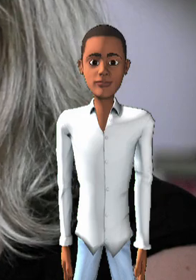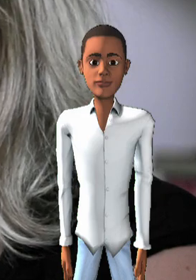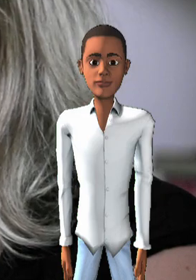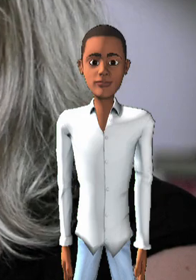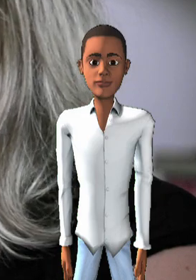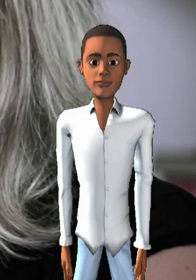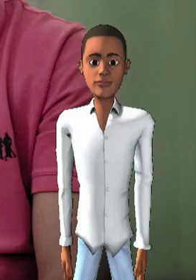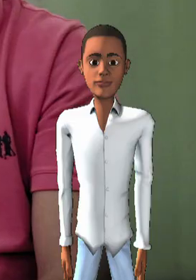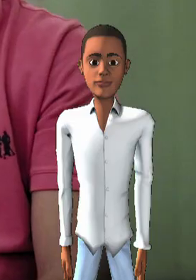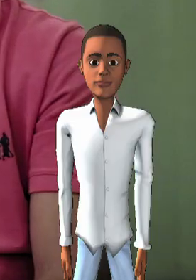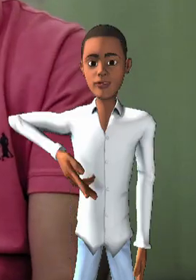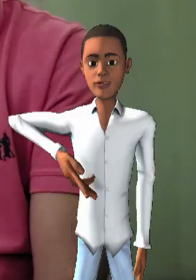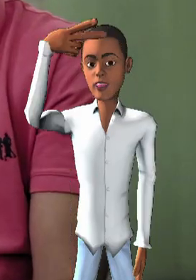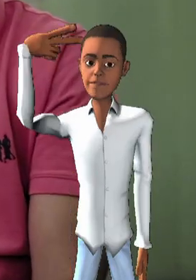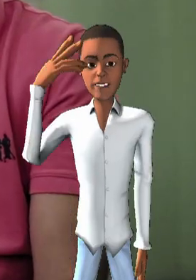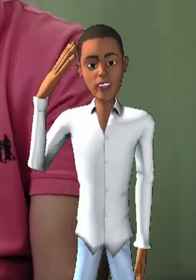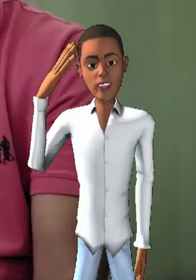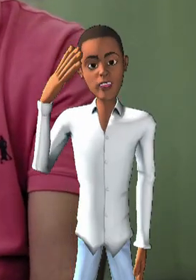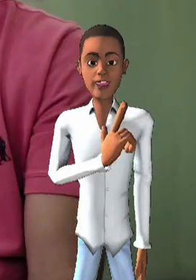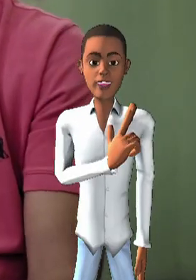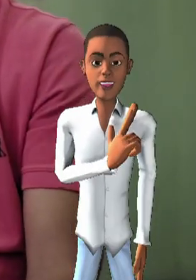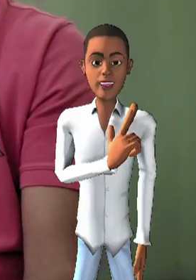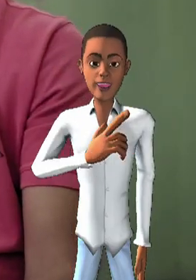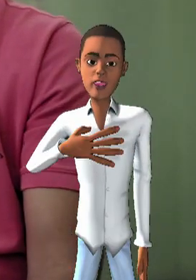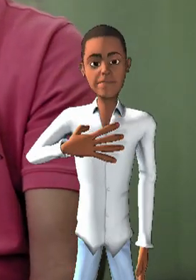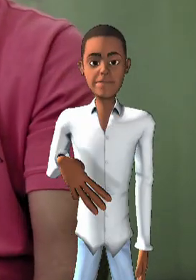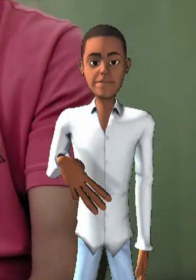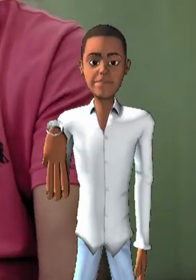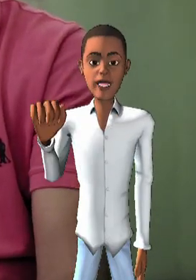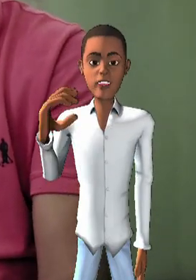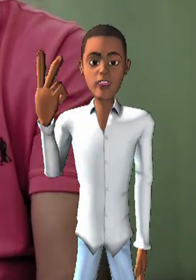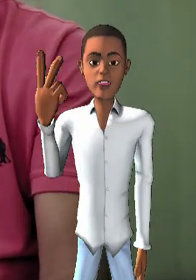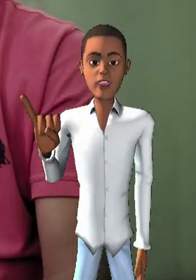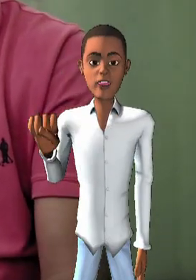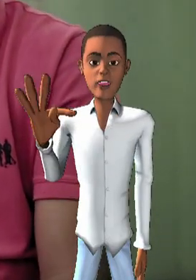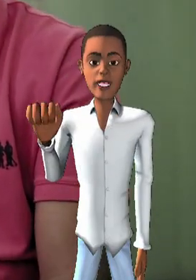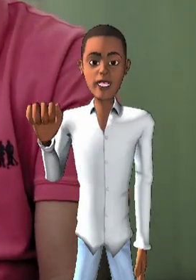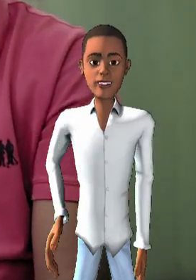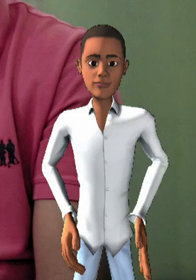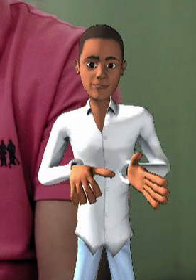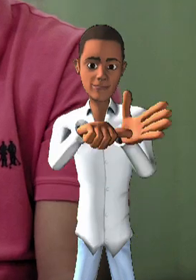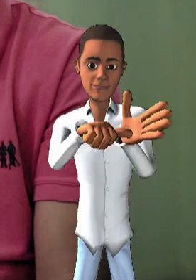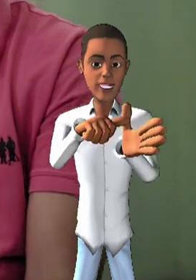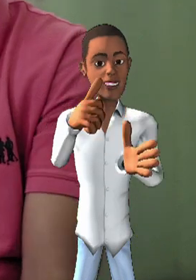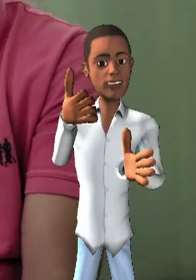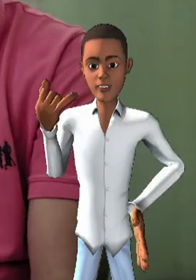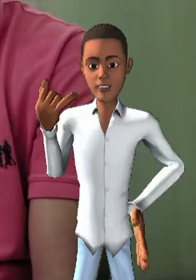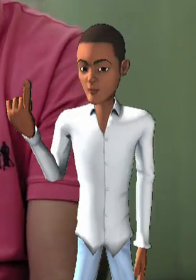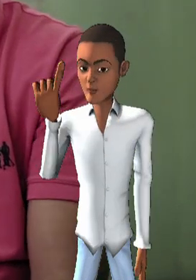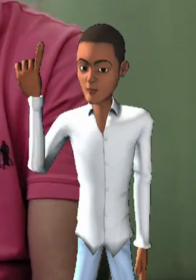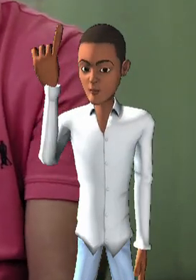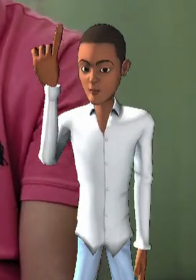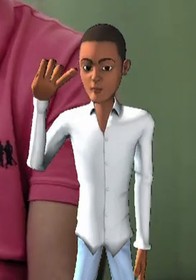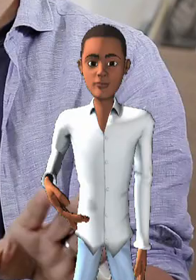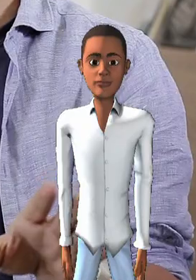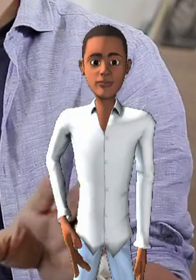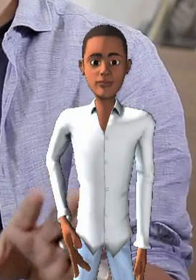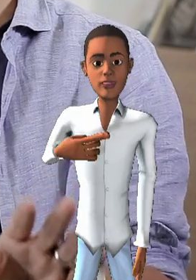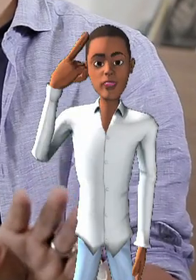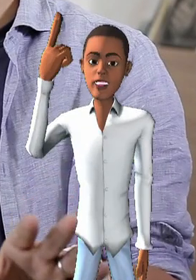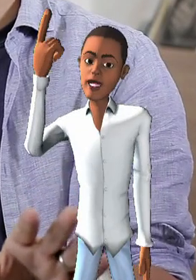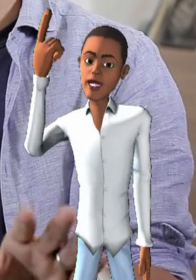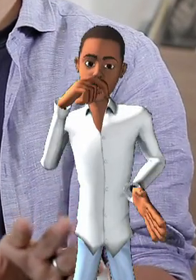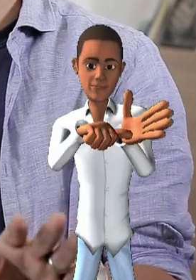funcionam desse jeito. Então entender que você tem atitudes machistas é o primeiro passo para não ser machista.